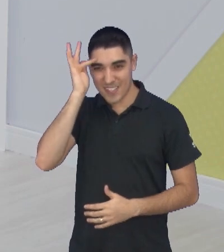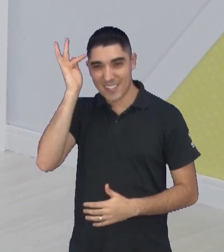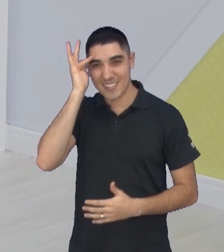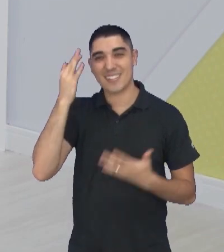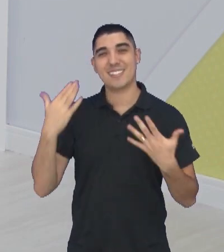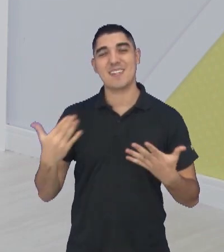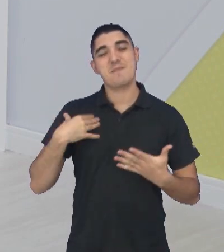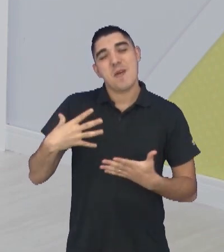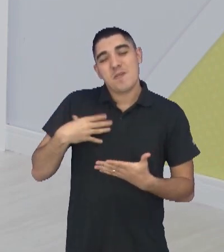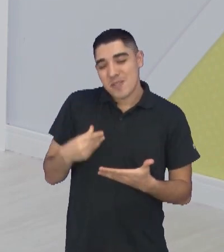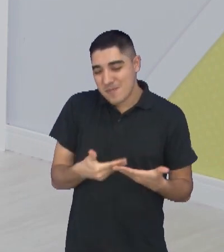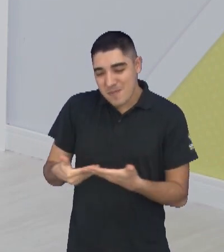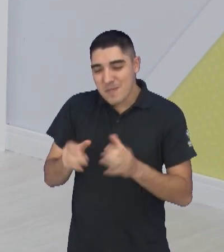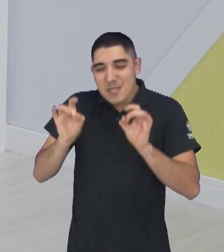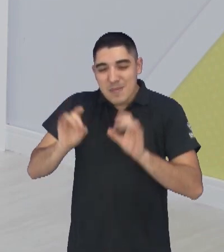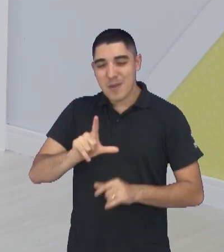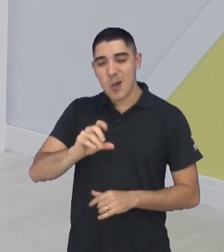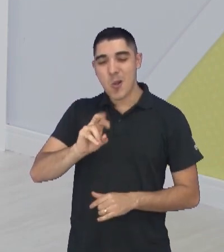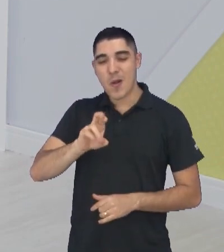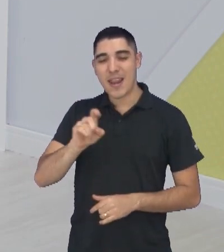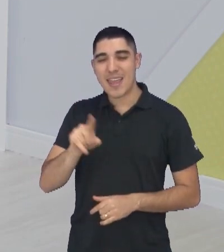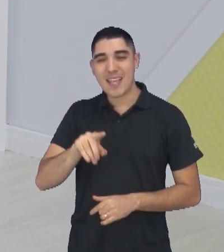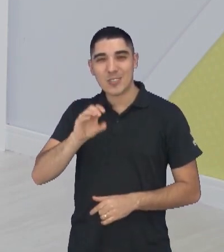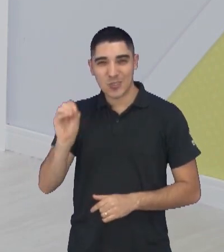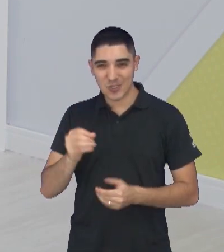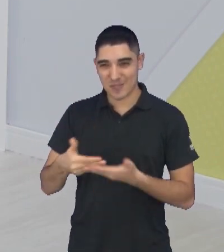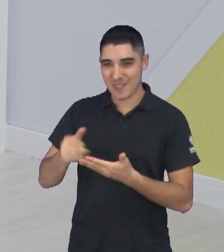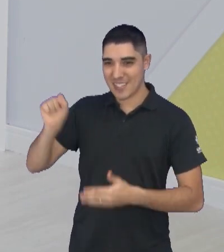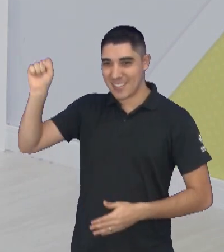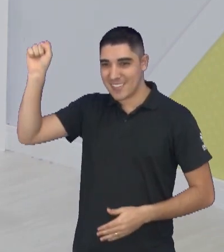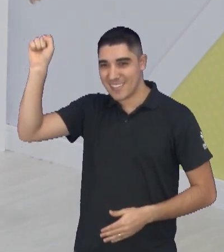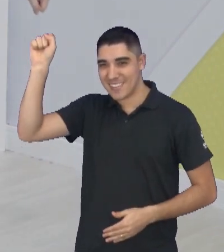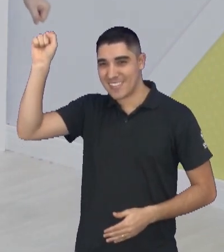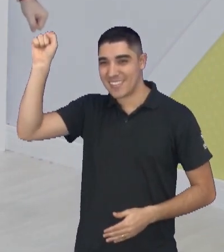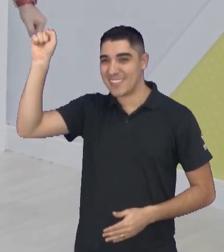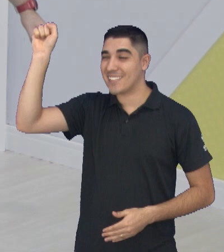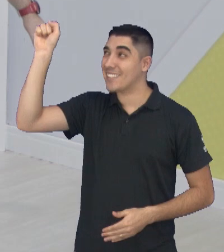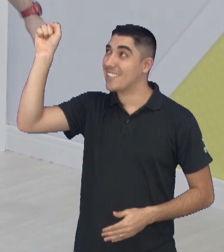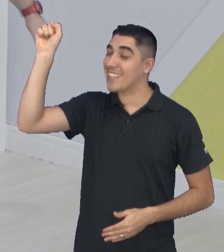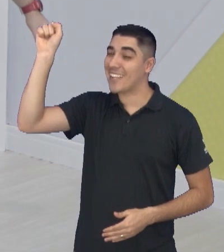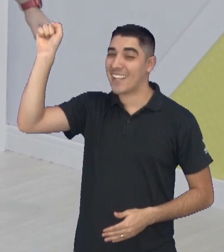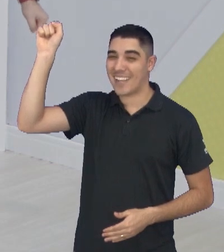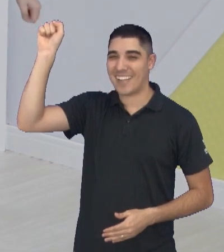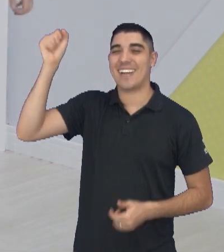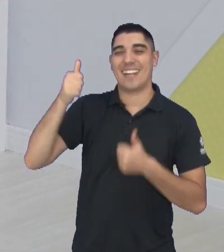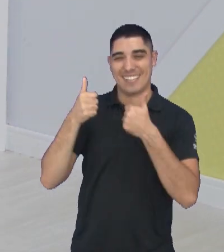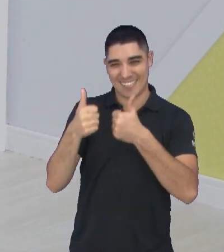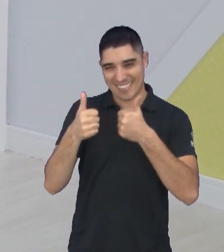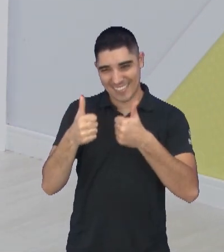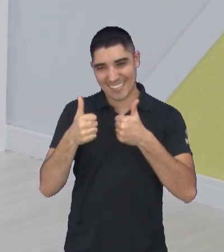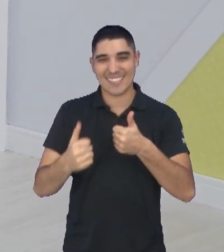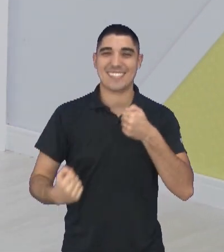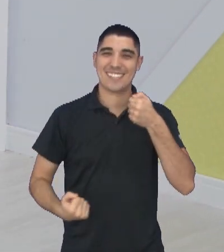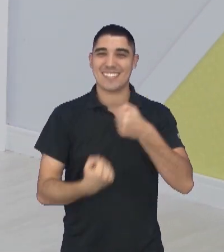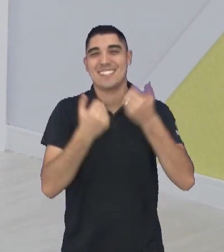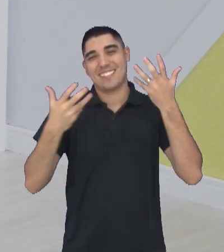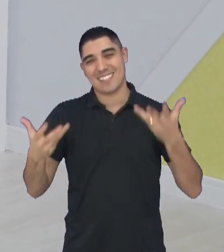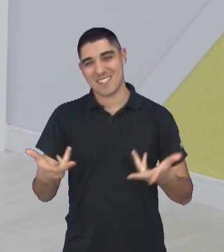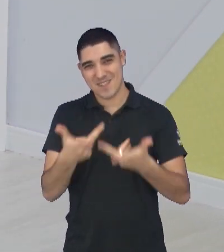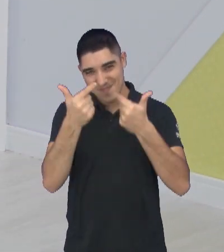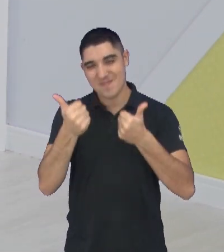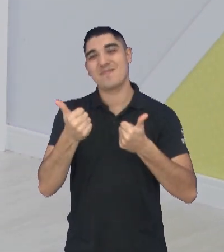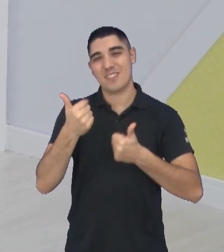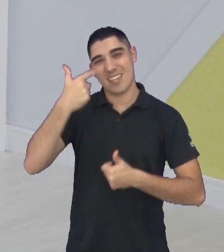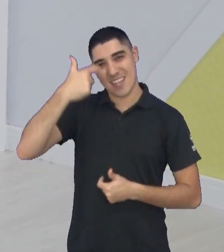Fernando, o papai do Lorenzo, o mascotinho do nosso Hora do Esporte. Luizão, aquele soquinho maroto. Aê, Luizão, gente da melhor